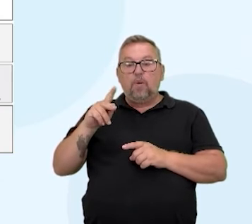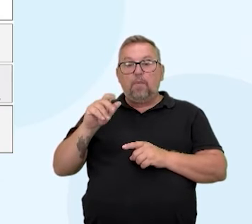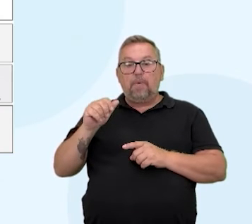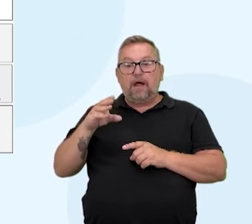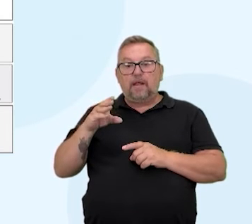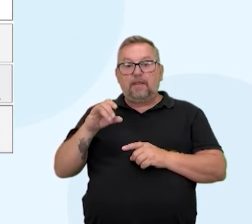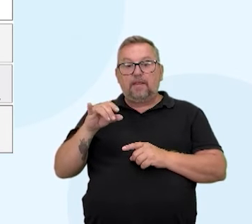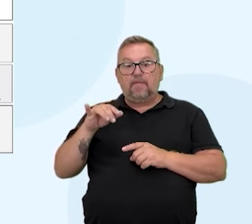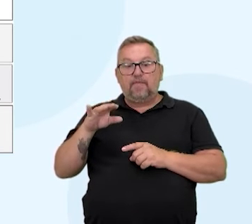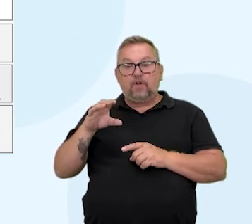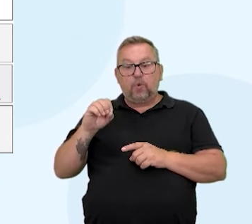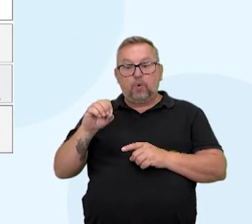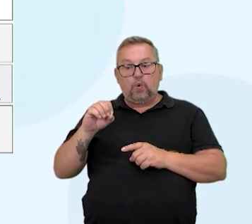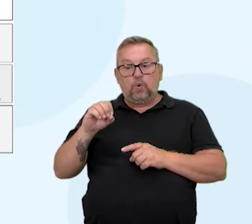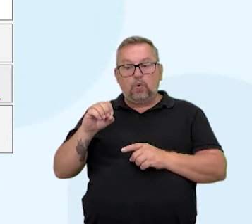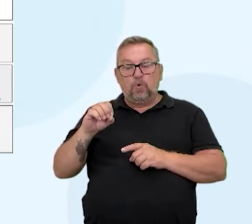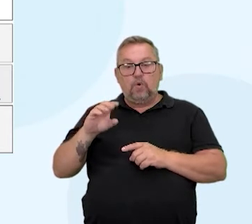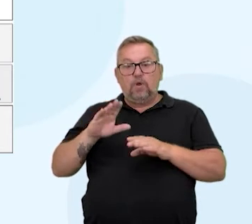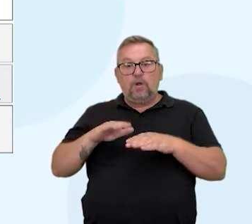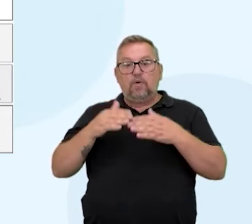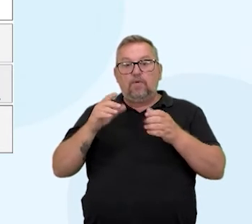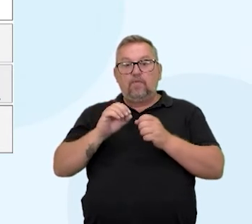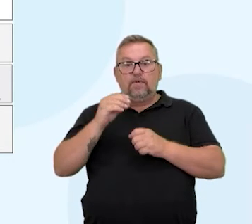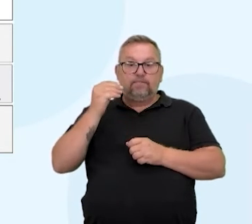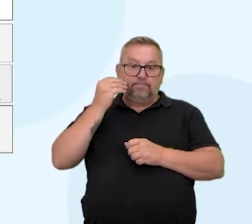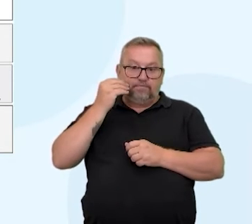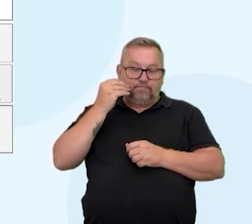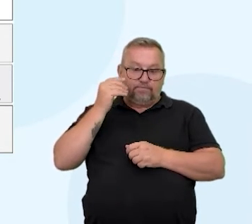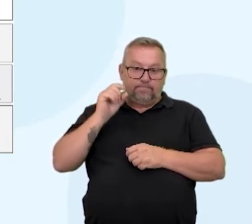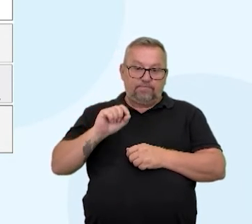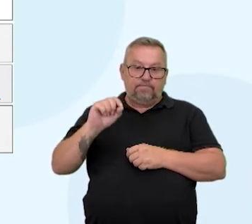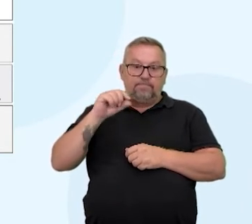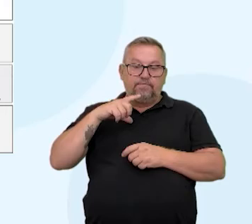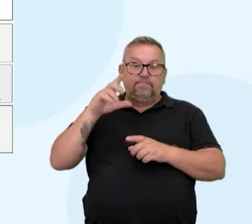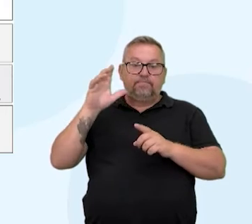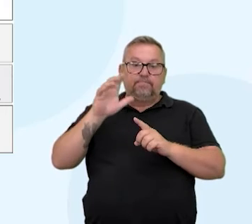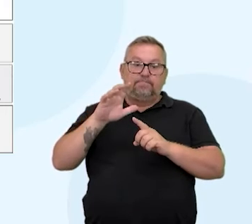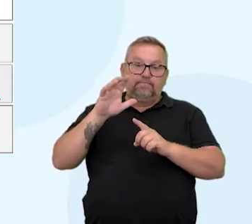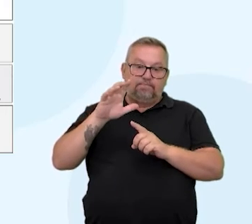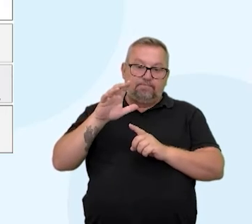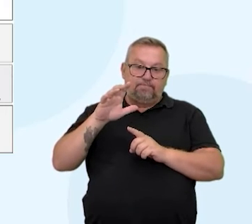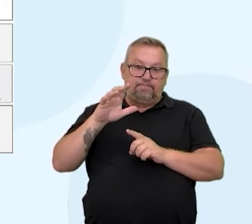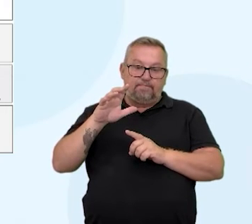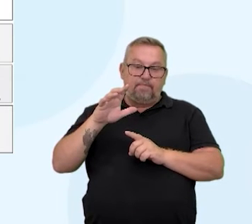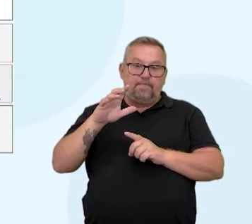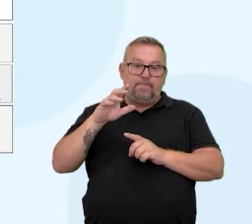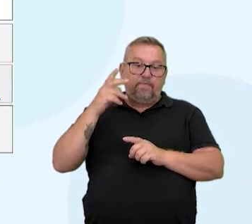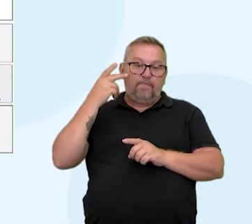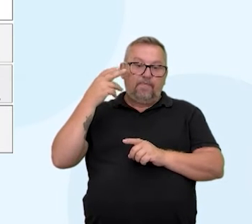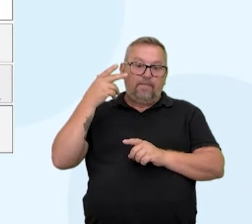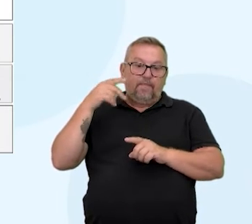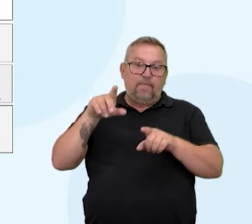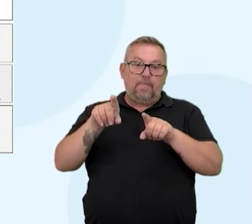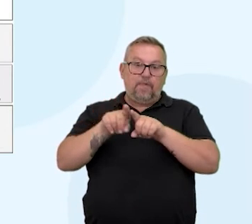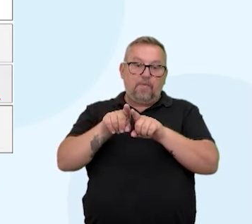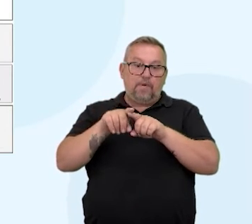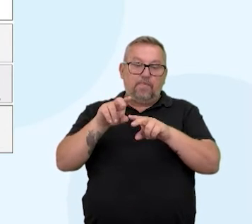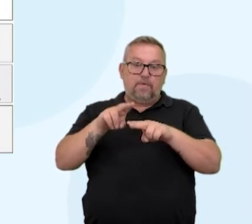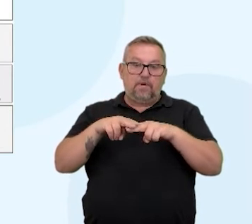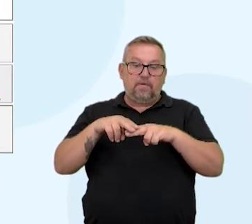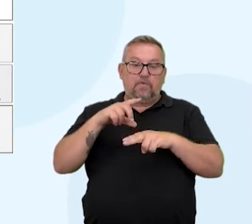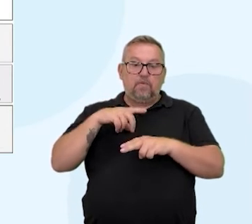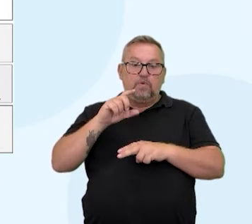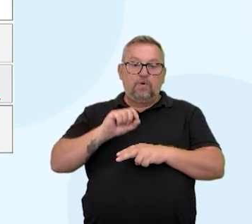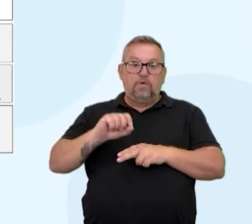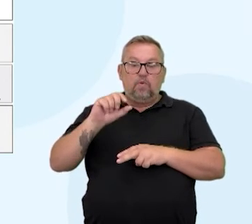Pacífico. E quando faz testes nucleares, a gente sabe que eles interferem na natureza, até por causa da questão